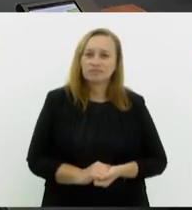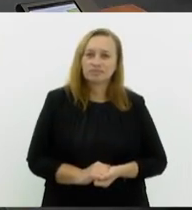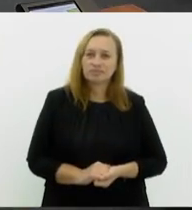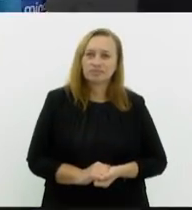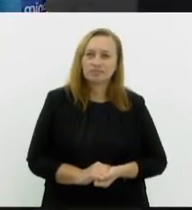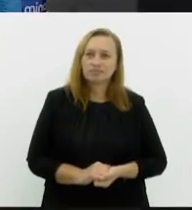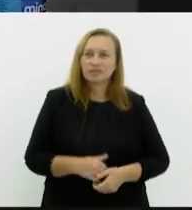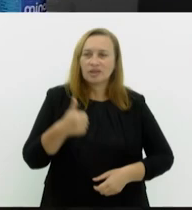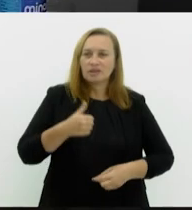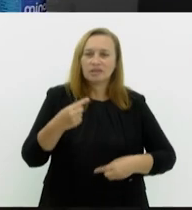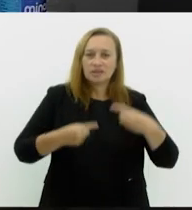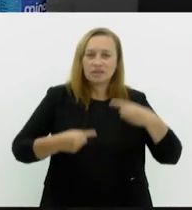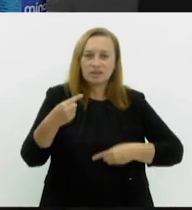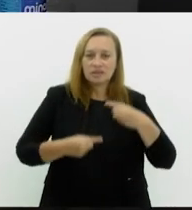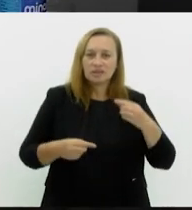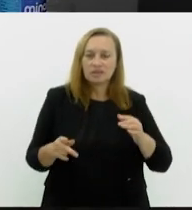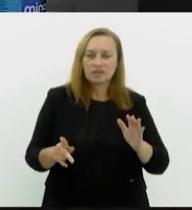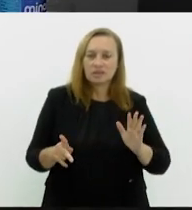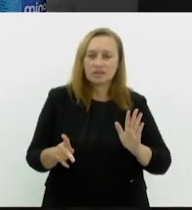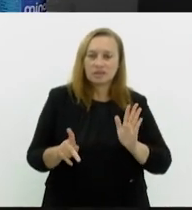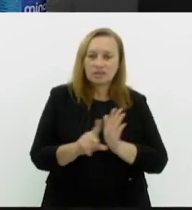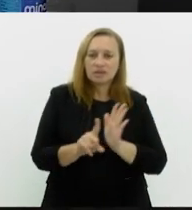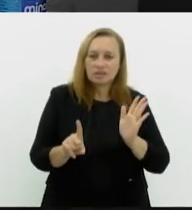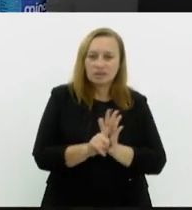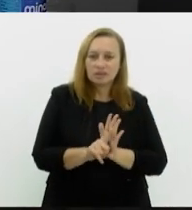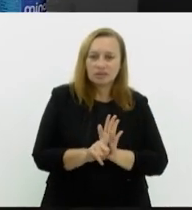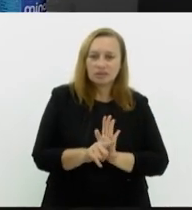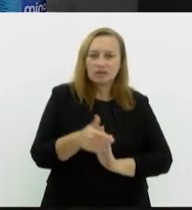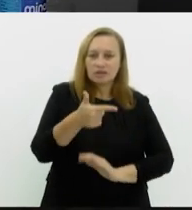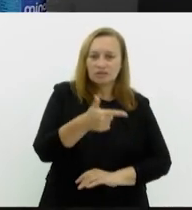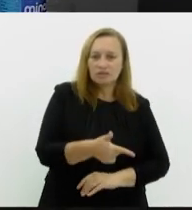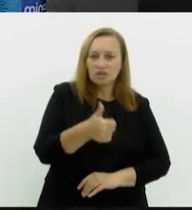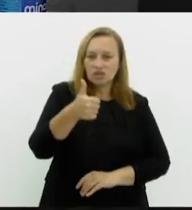Em primeira discussão, projeto de lei